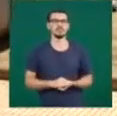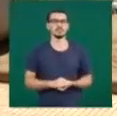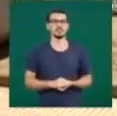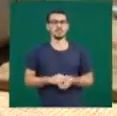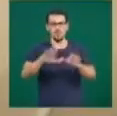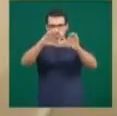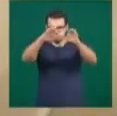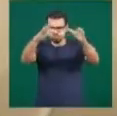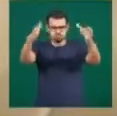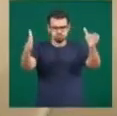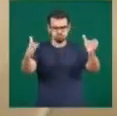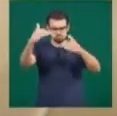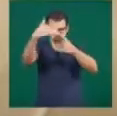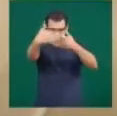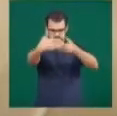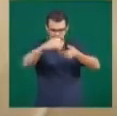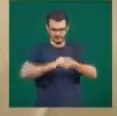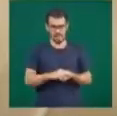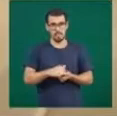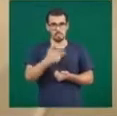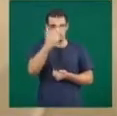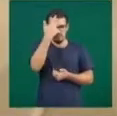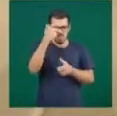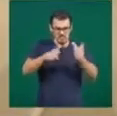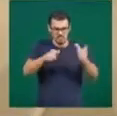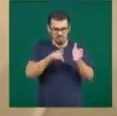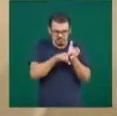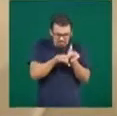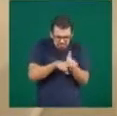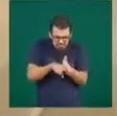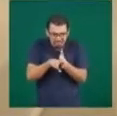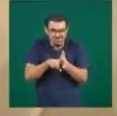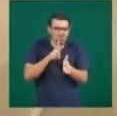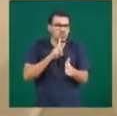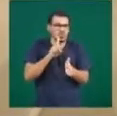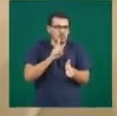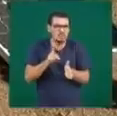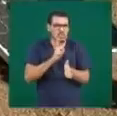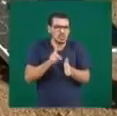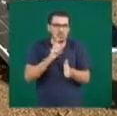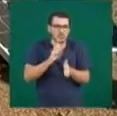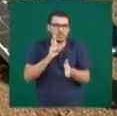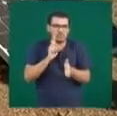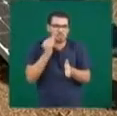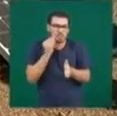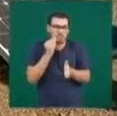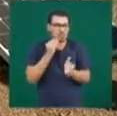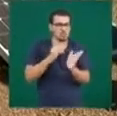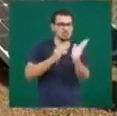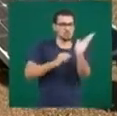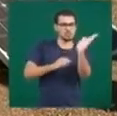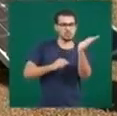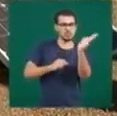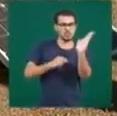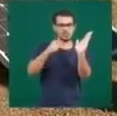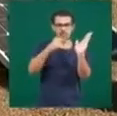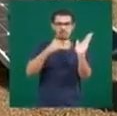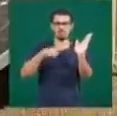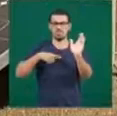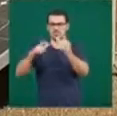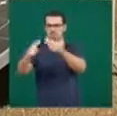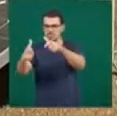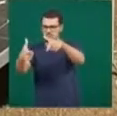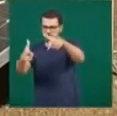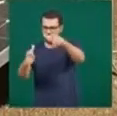neste container, os pesquisadores monitoram de domingo a domingo os testes realizados com estes dois painéis fotovoltaicos.